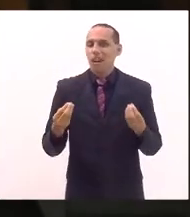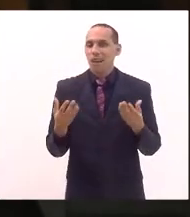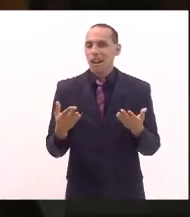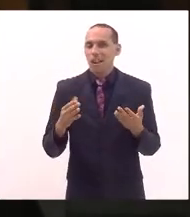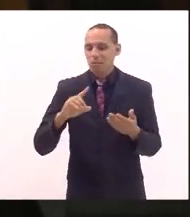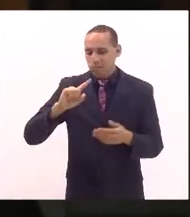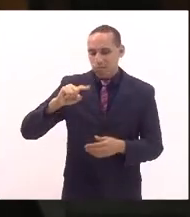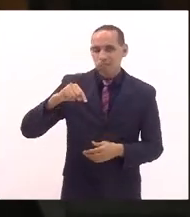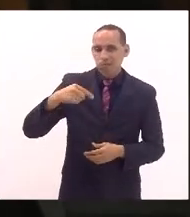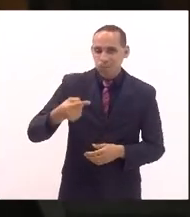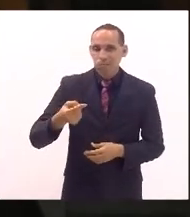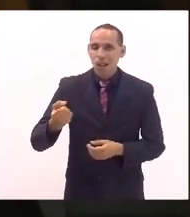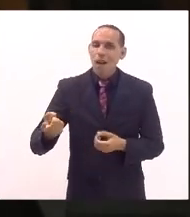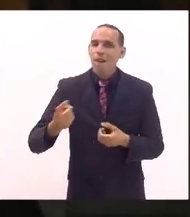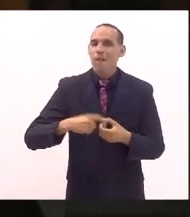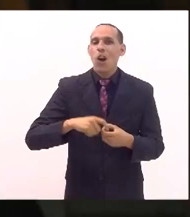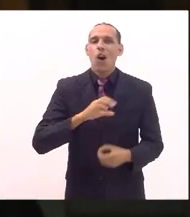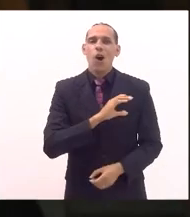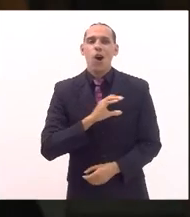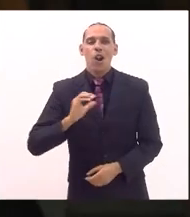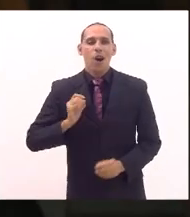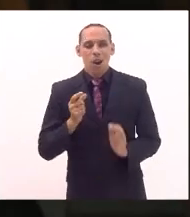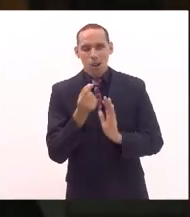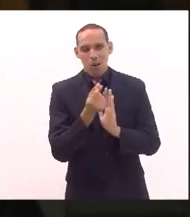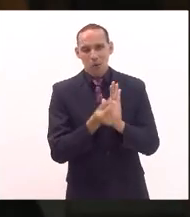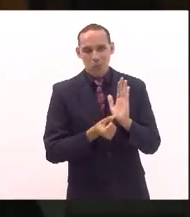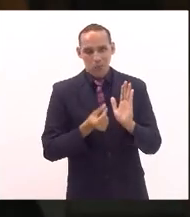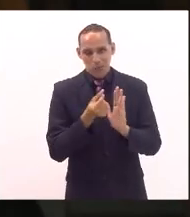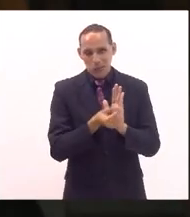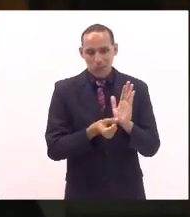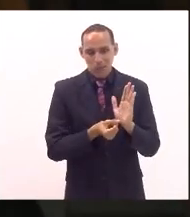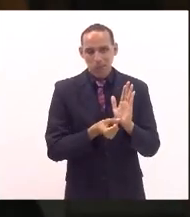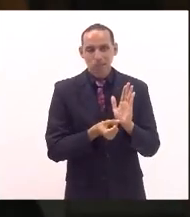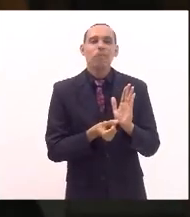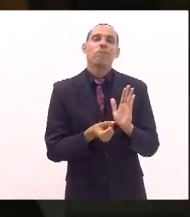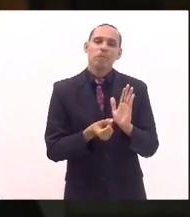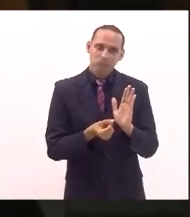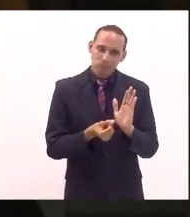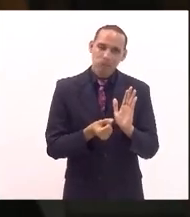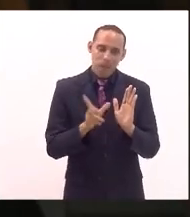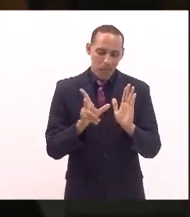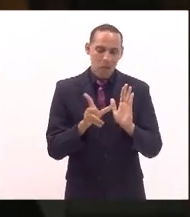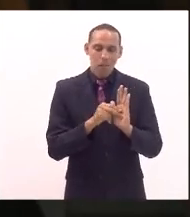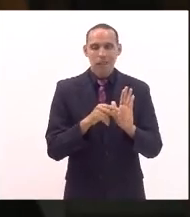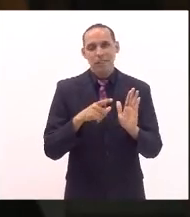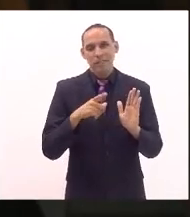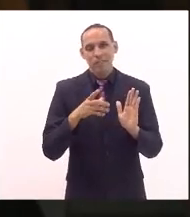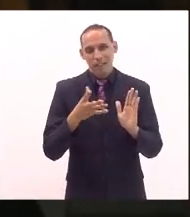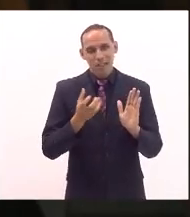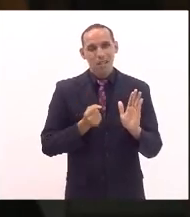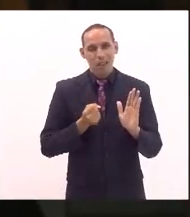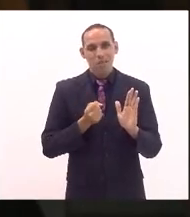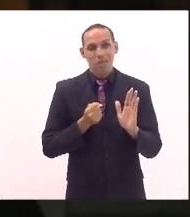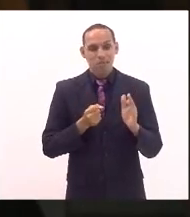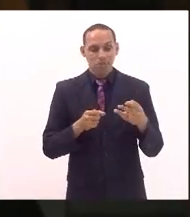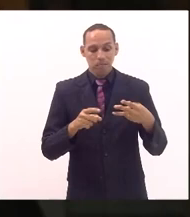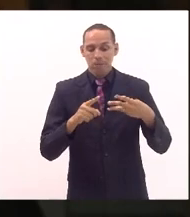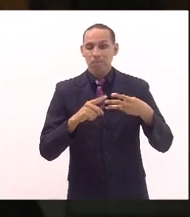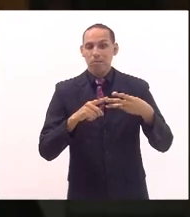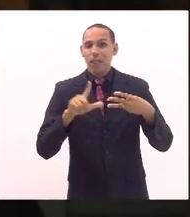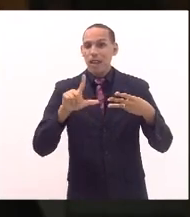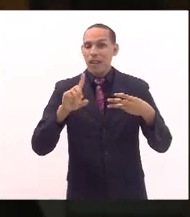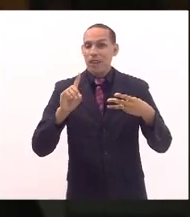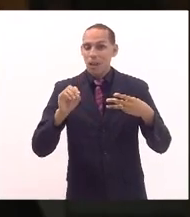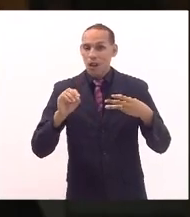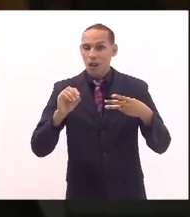em seguida voltar a comissão de orçamento e receber as emendas e a l-dopa para